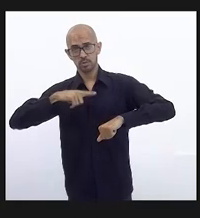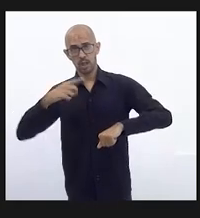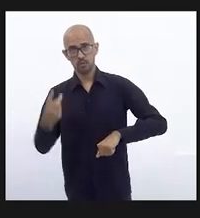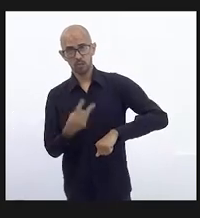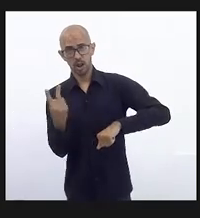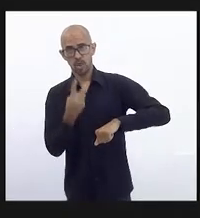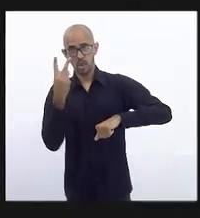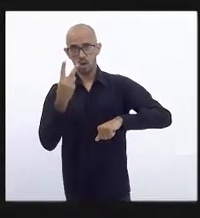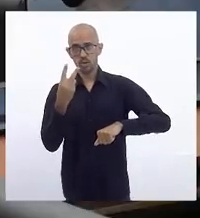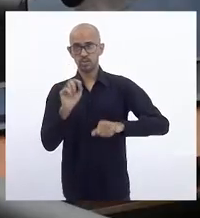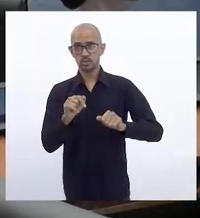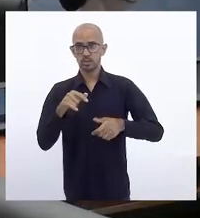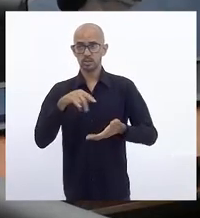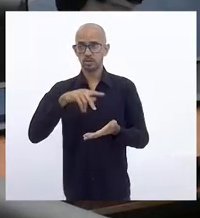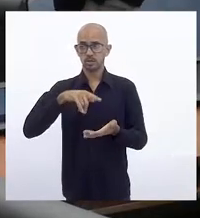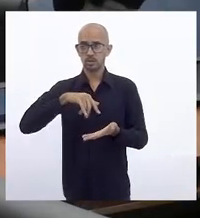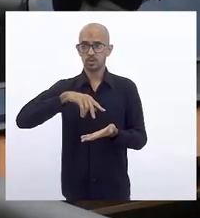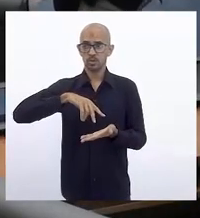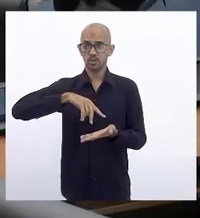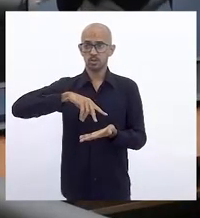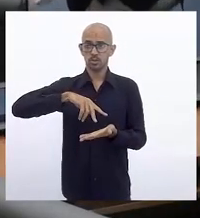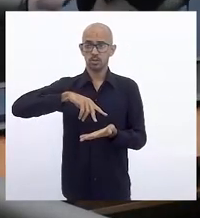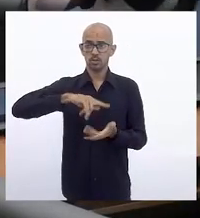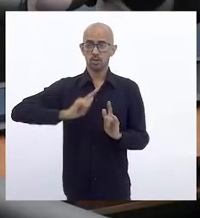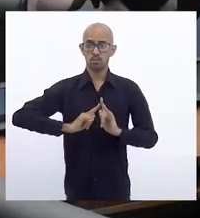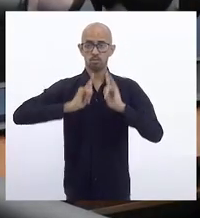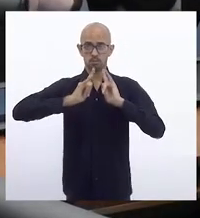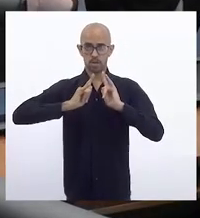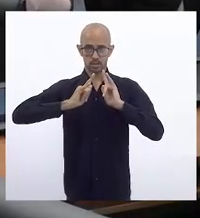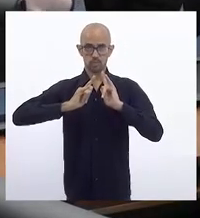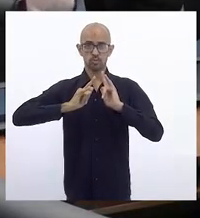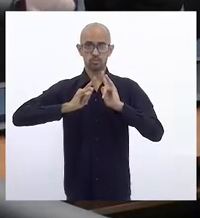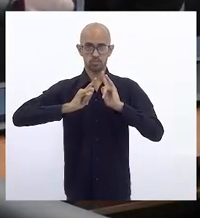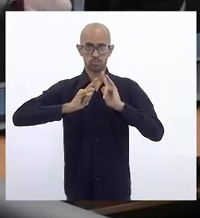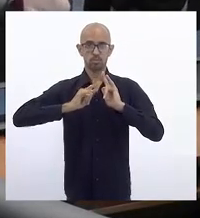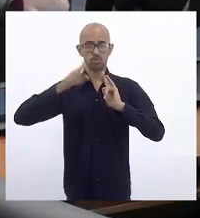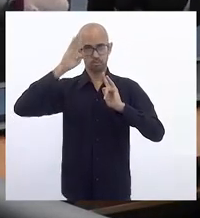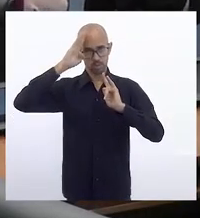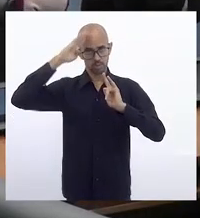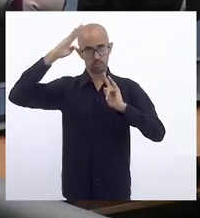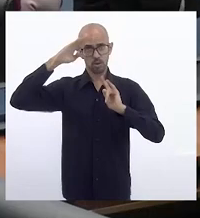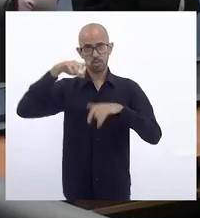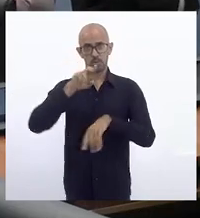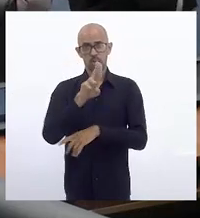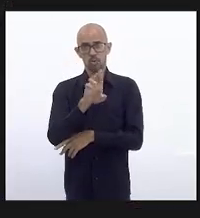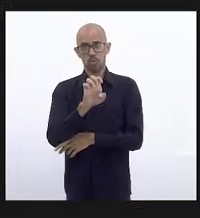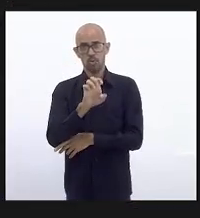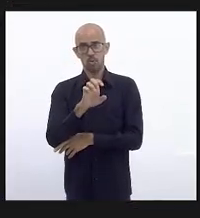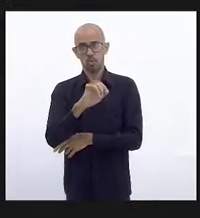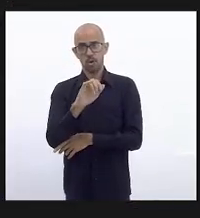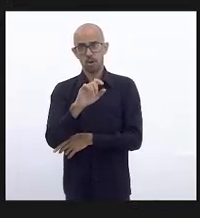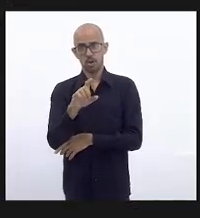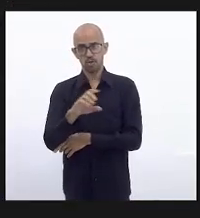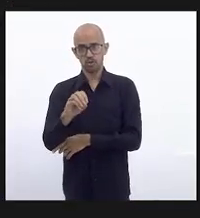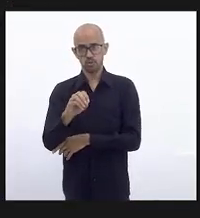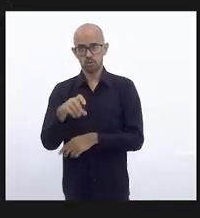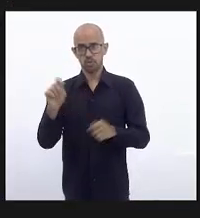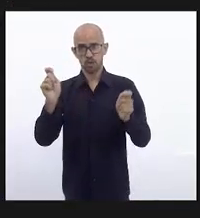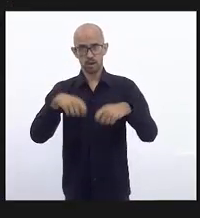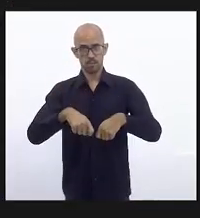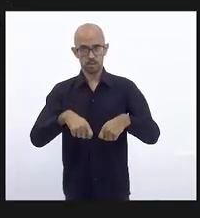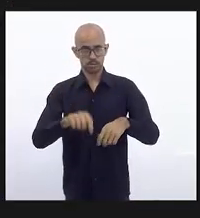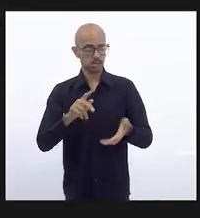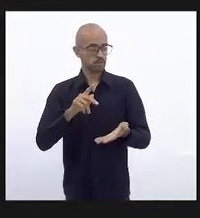UESO. Para concluir, por favor. Para concluir, por favor. Concluir, senhor presidente. Com uma capacidade do ensino superior,